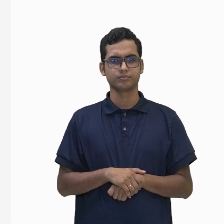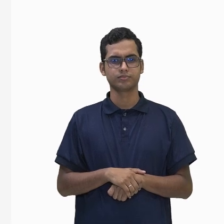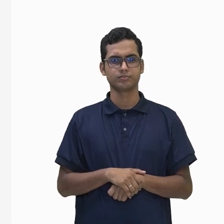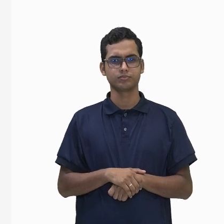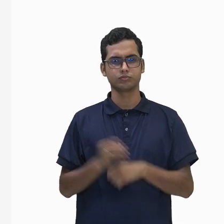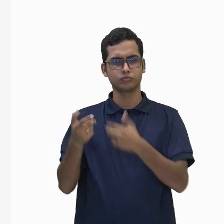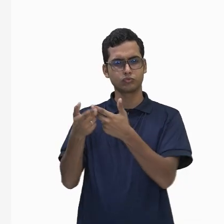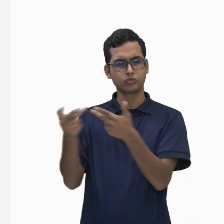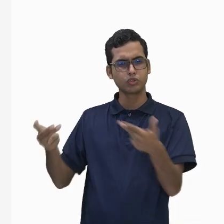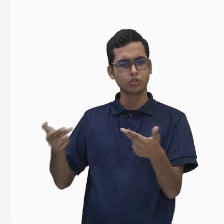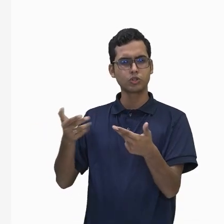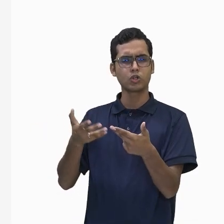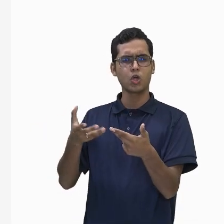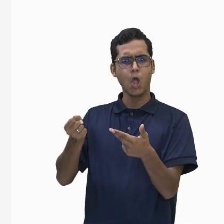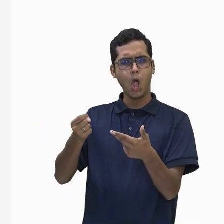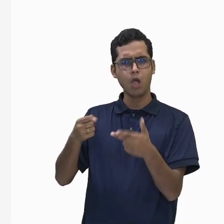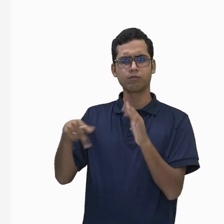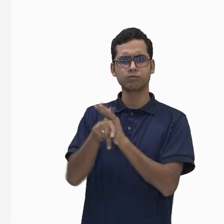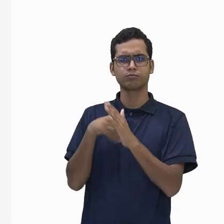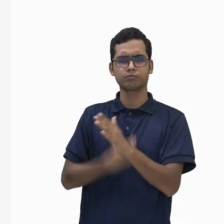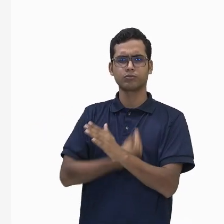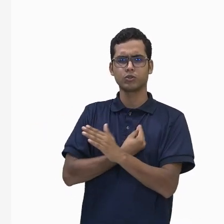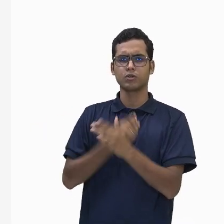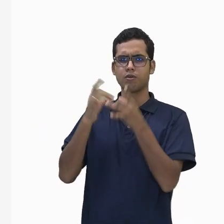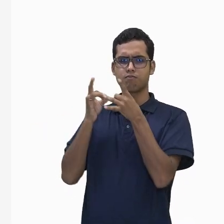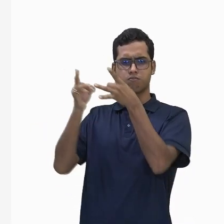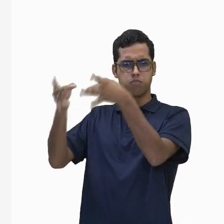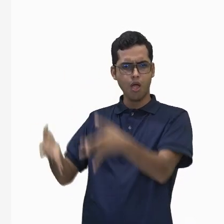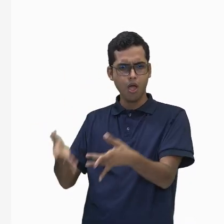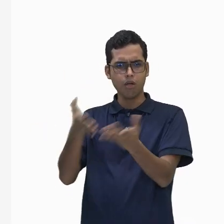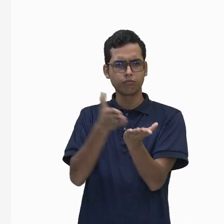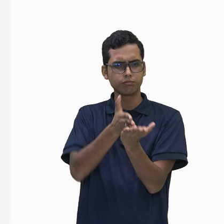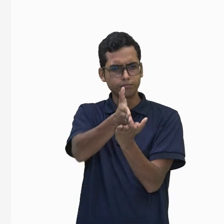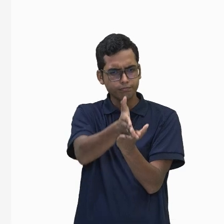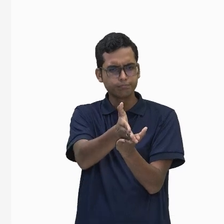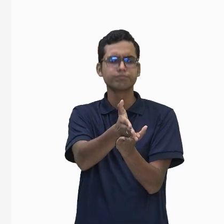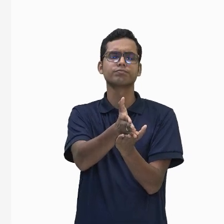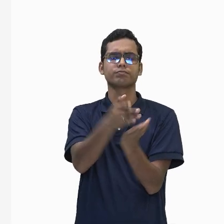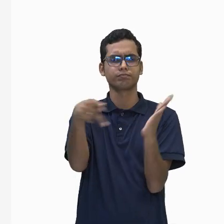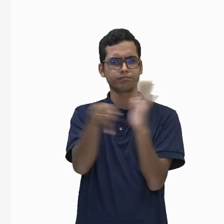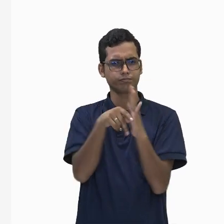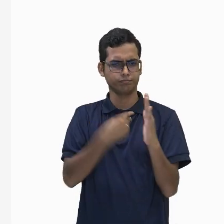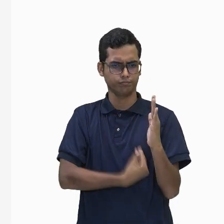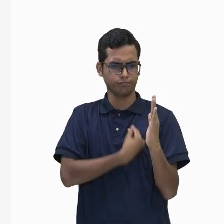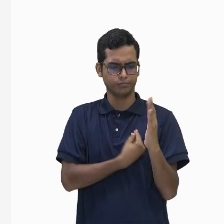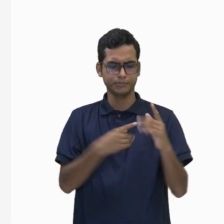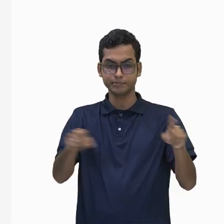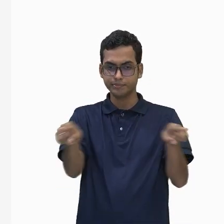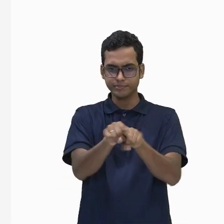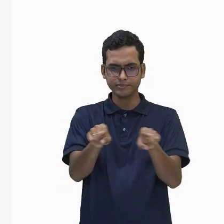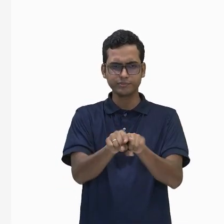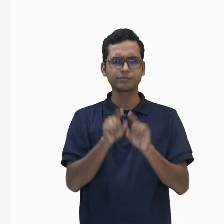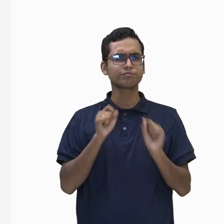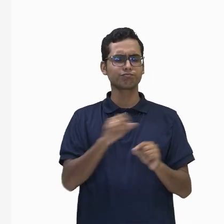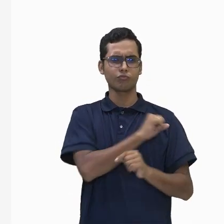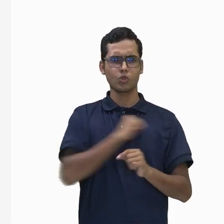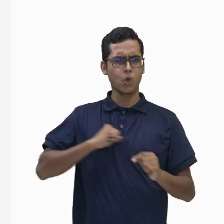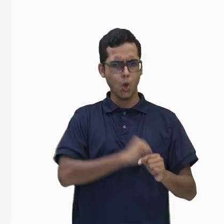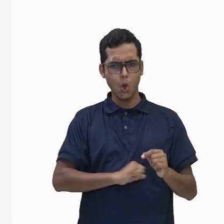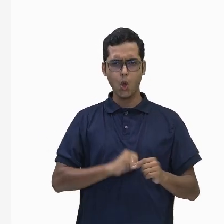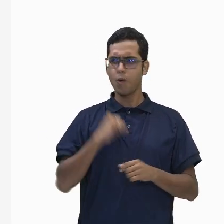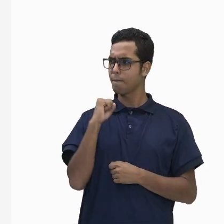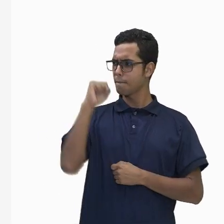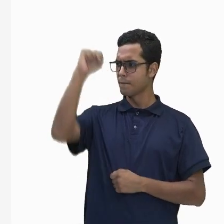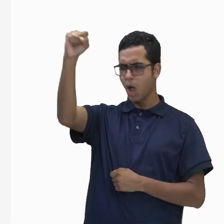os valores da terra. Então, Nietzsche, quando ele fala que nós temos que ser super-homem, ele diz assim, quem é o super-homem? É aquele